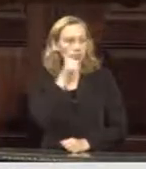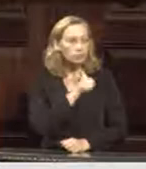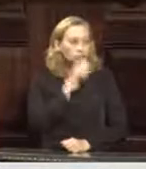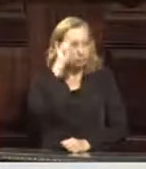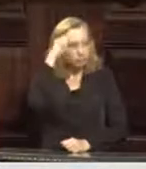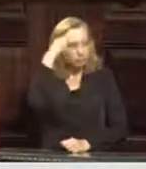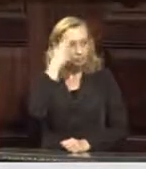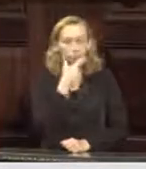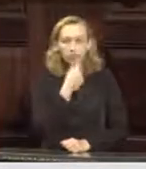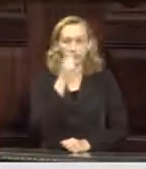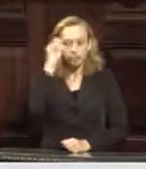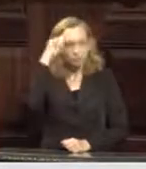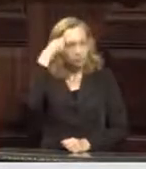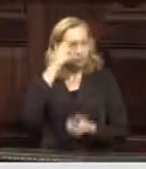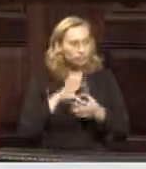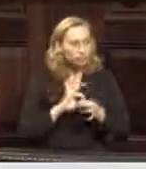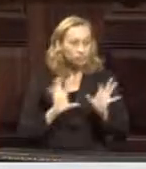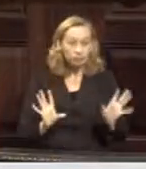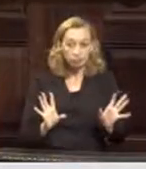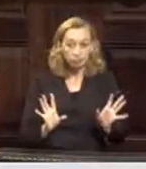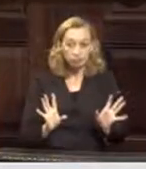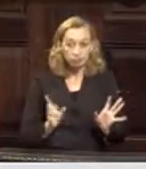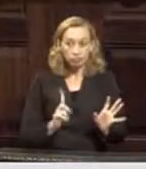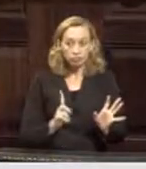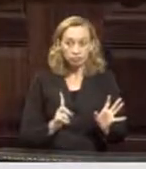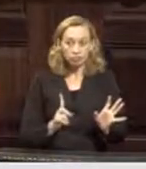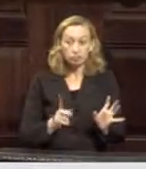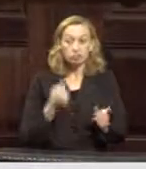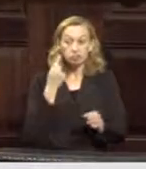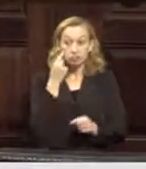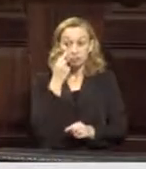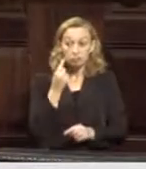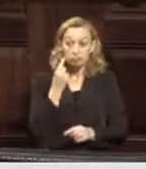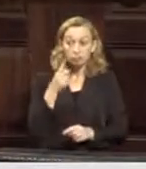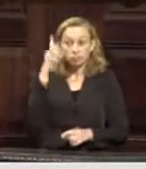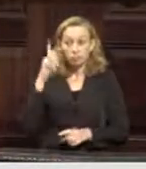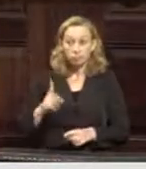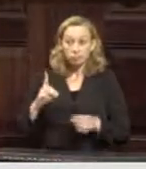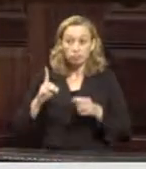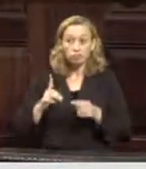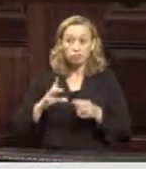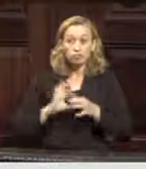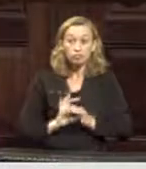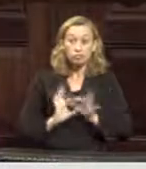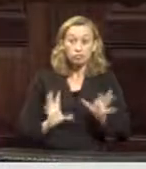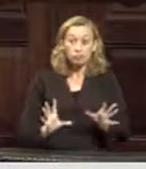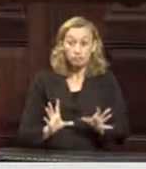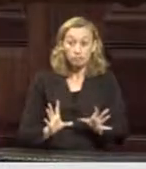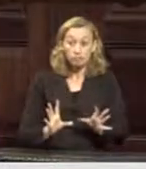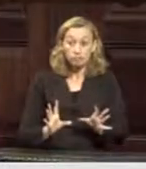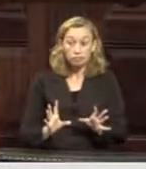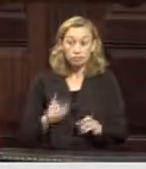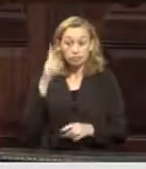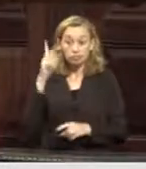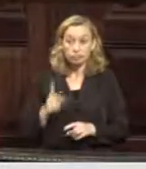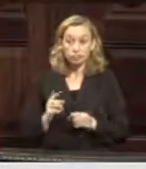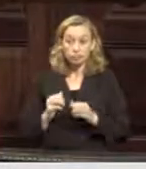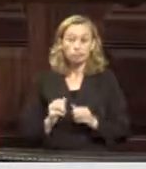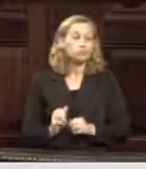liberdade. Essa escravatura não se fez acompanhar do direito à terra, do direito ao crédito e do direito à educação. Por